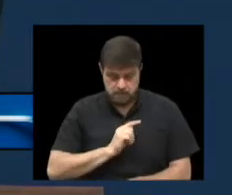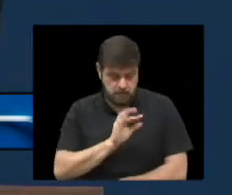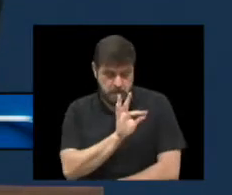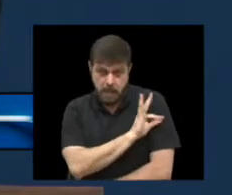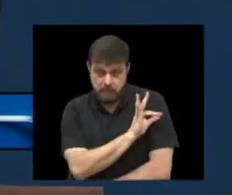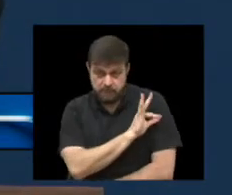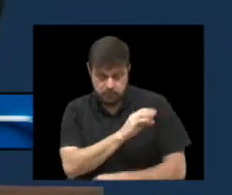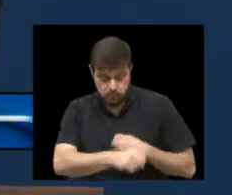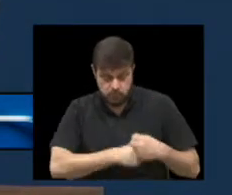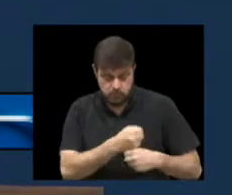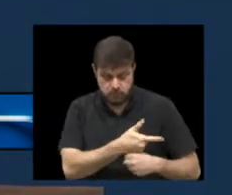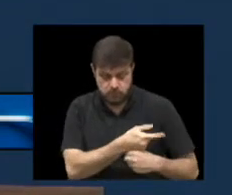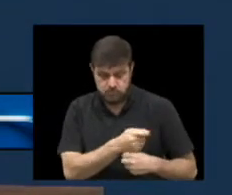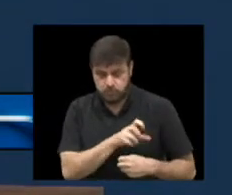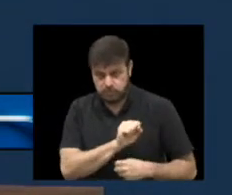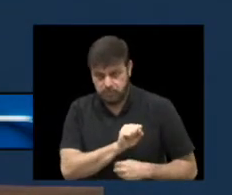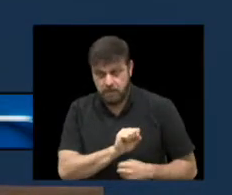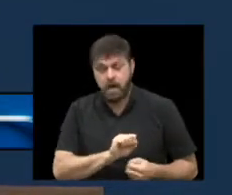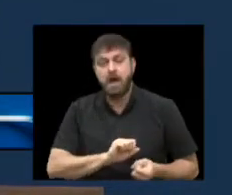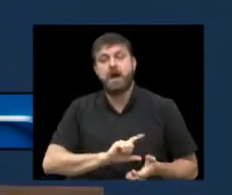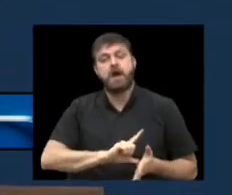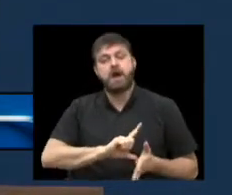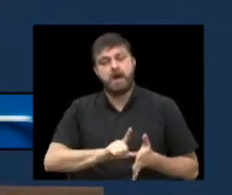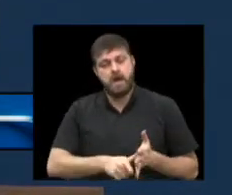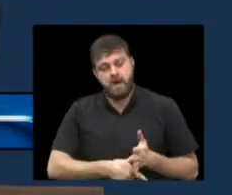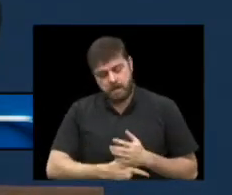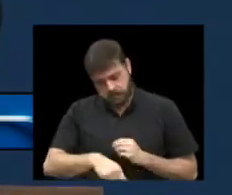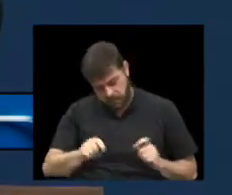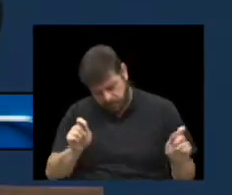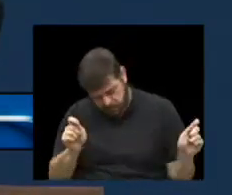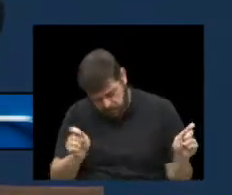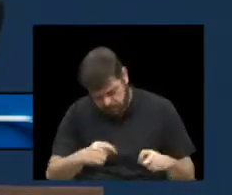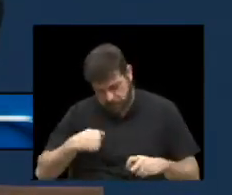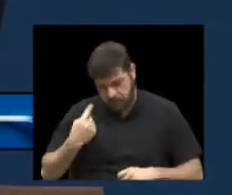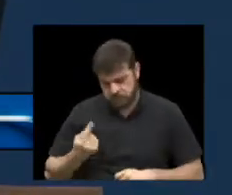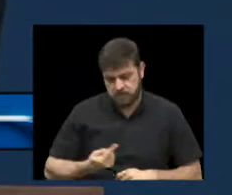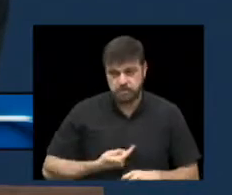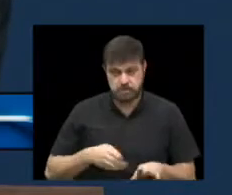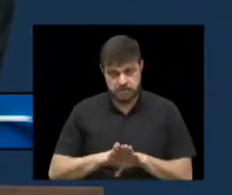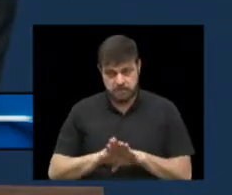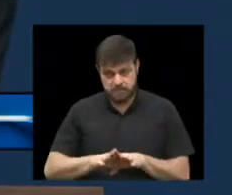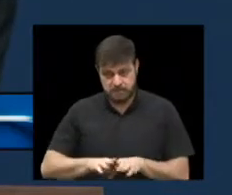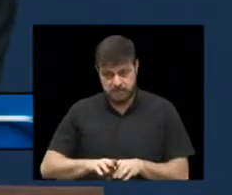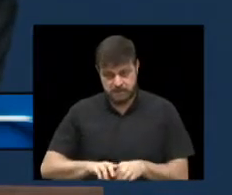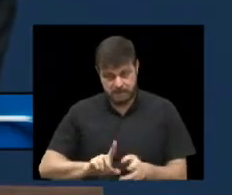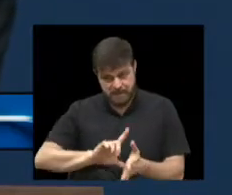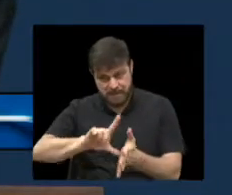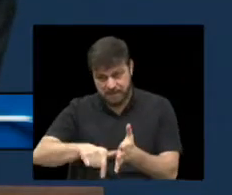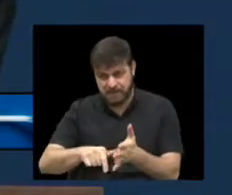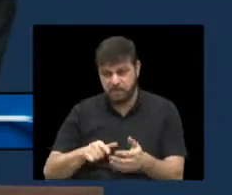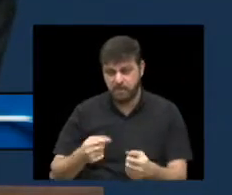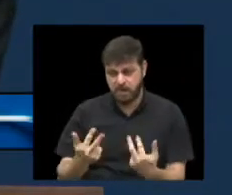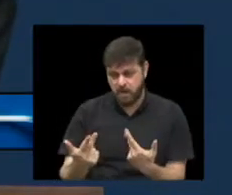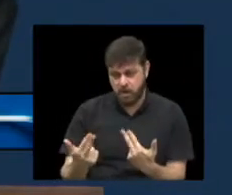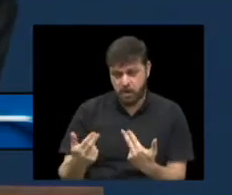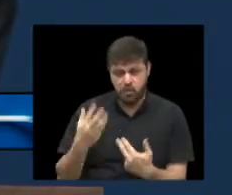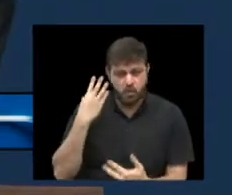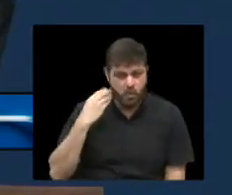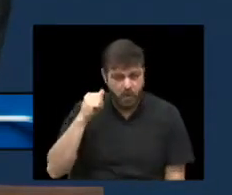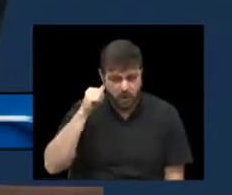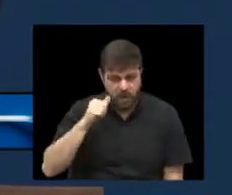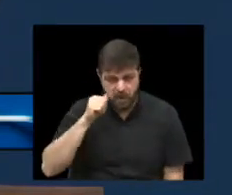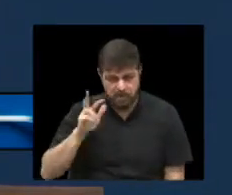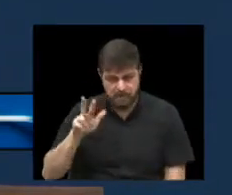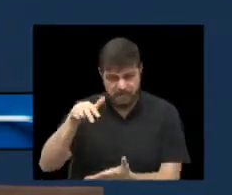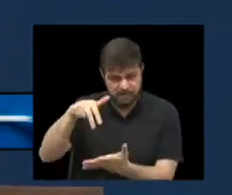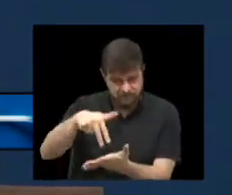para 2018. E, a partir daí, obviamente, também, e aí, num segundo momento, o que a vereadora Mariana Conte traz aqui